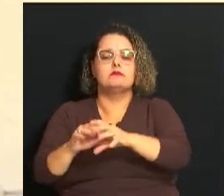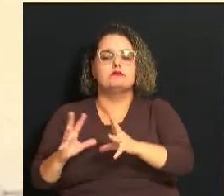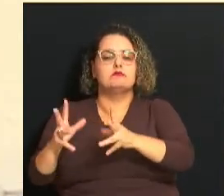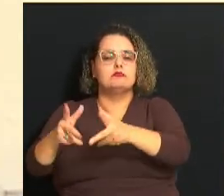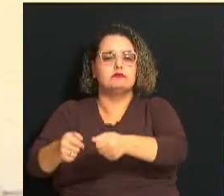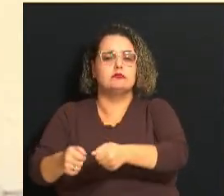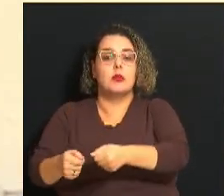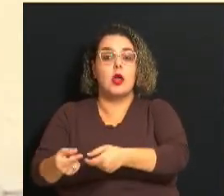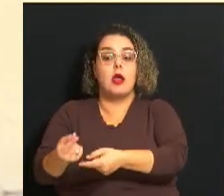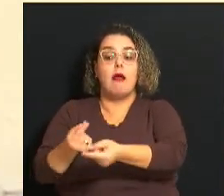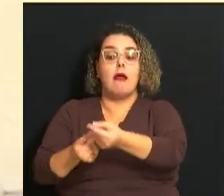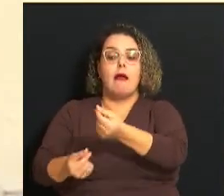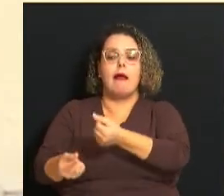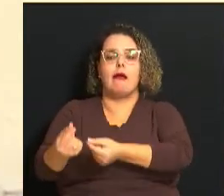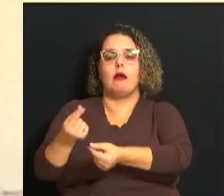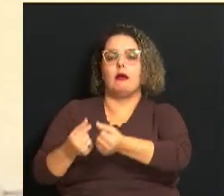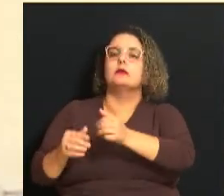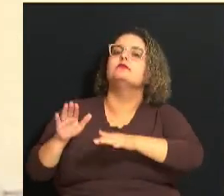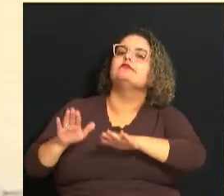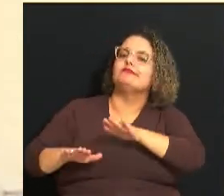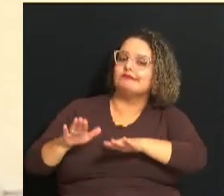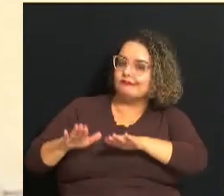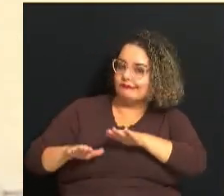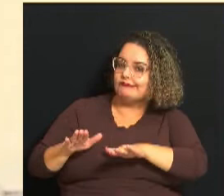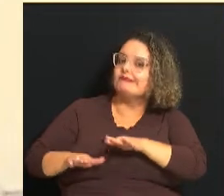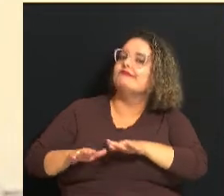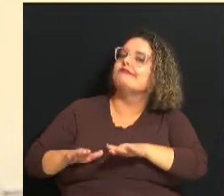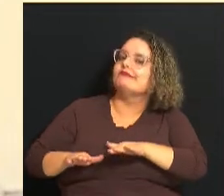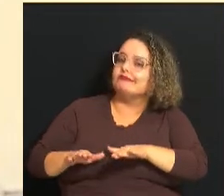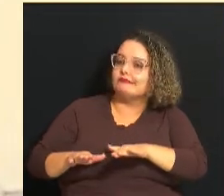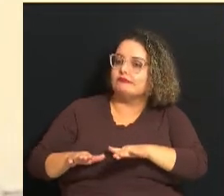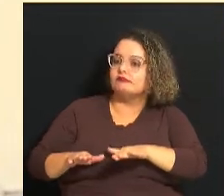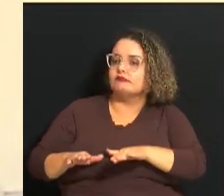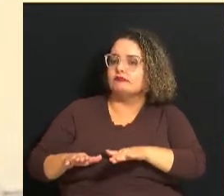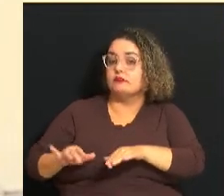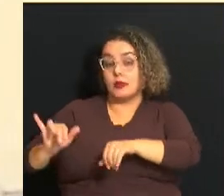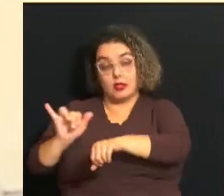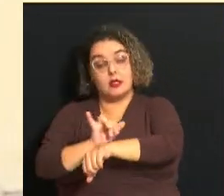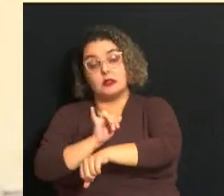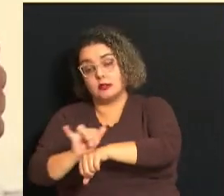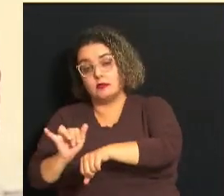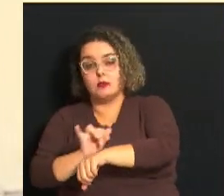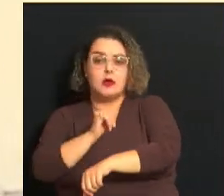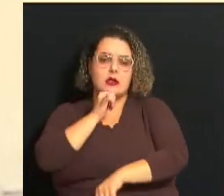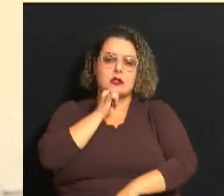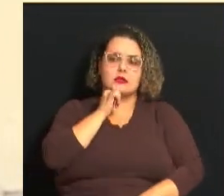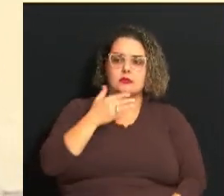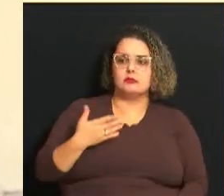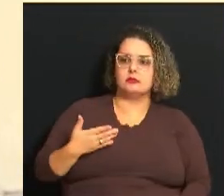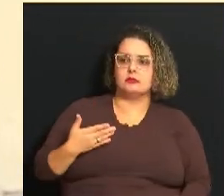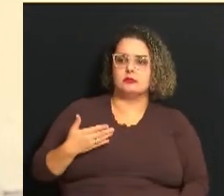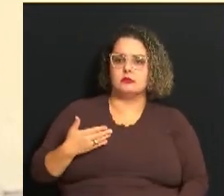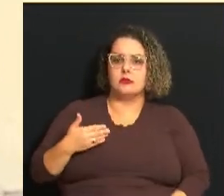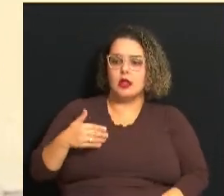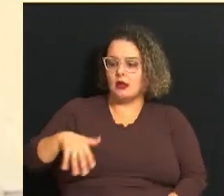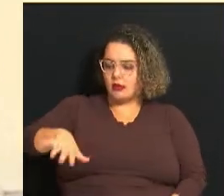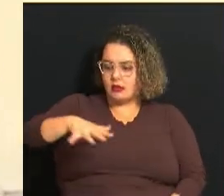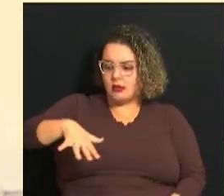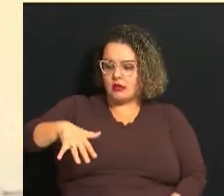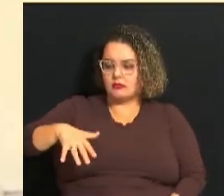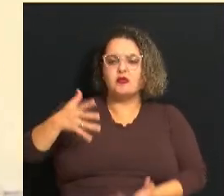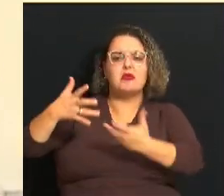econômico muitas vezes ou até é estratégico com por exemplo se livrar das mulheres do setor